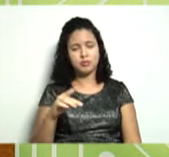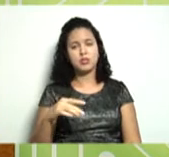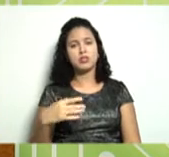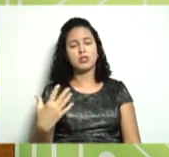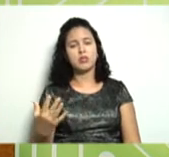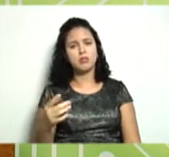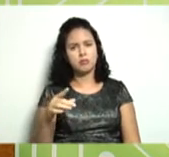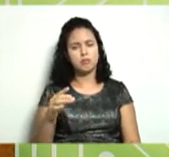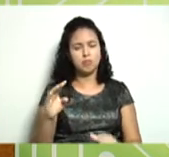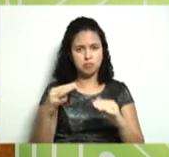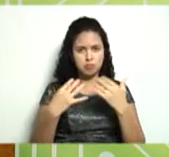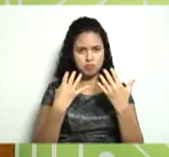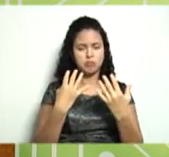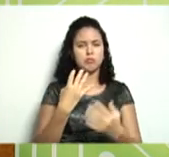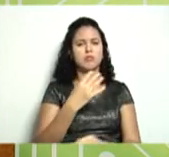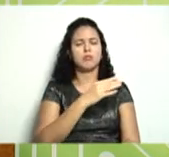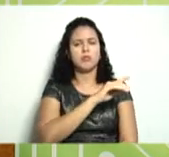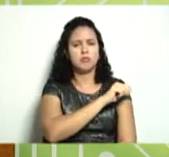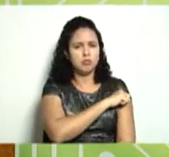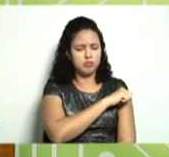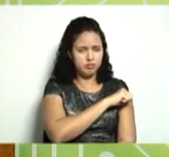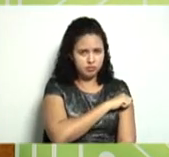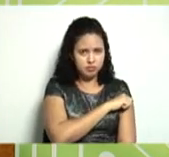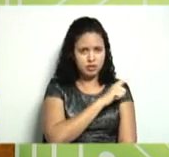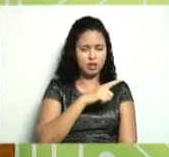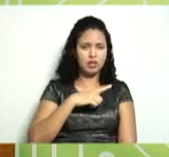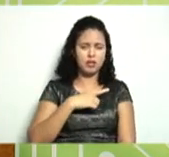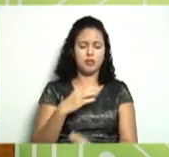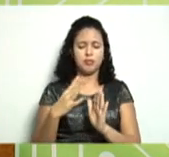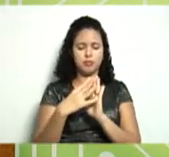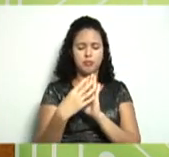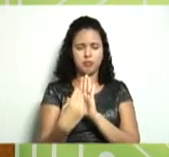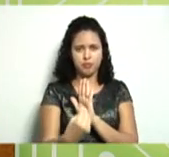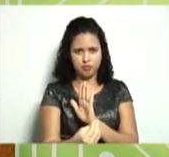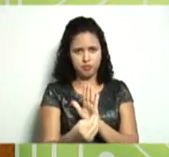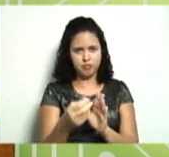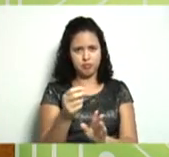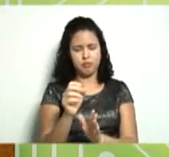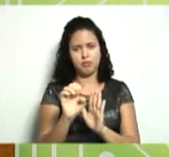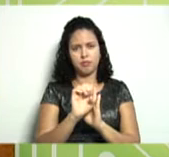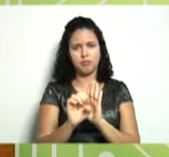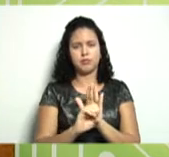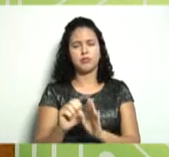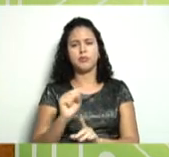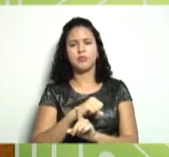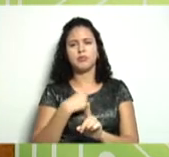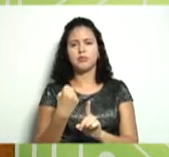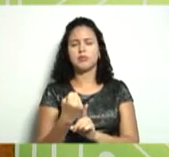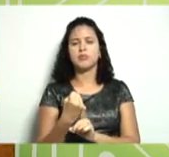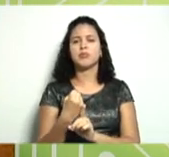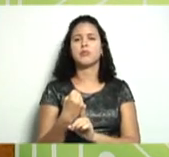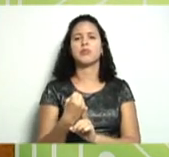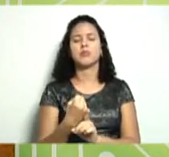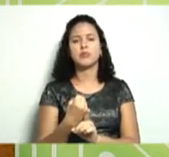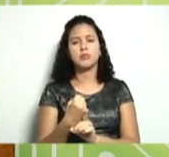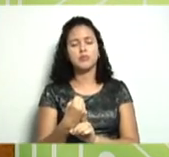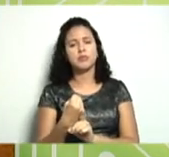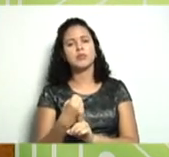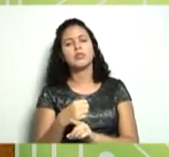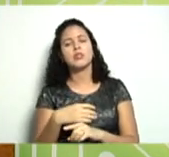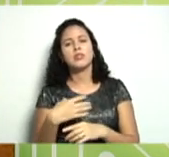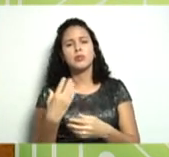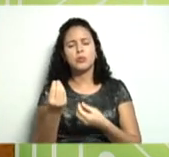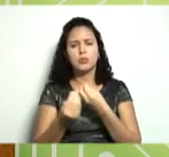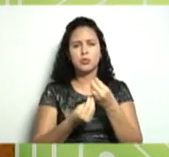que vocês já têm a inatividade de percurso, já tem o modelinho do Estatuto Social e nele você consegue ver o seguinte, ó, lá tem como vai